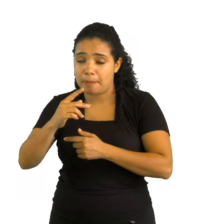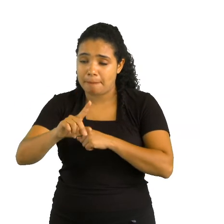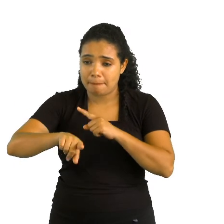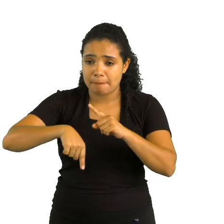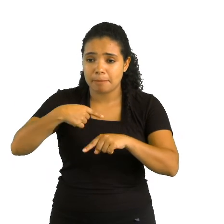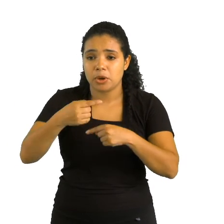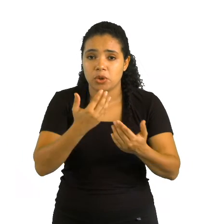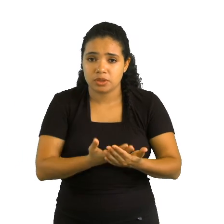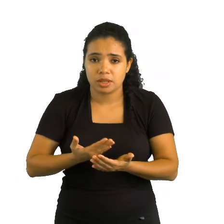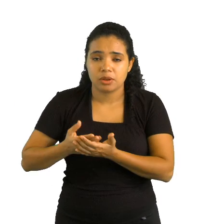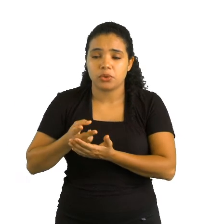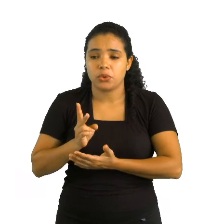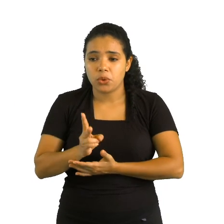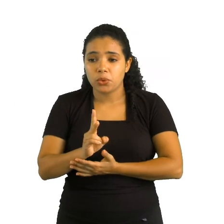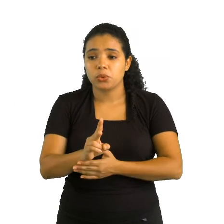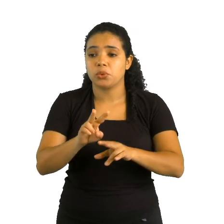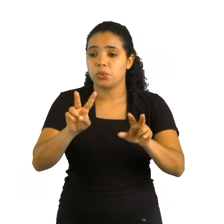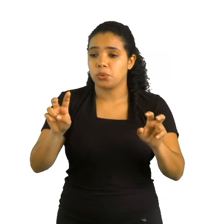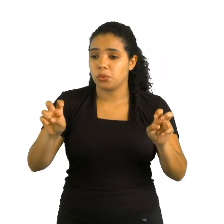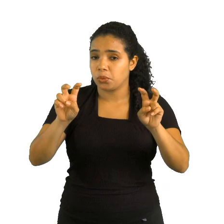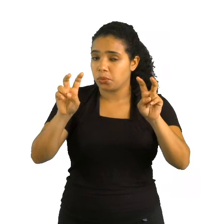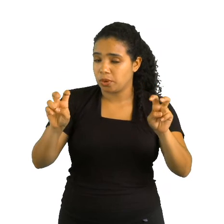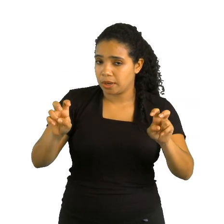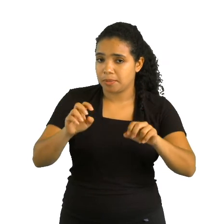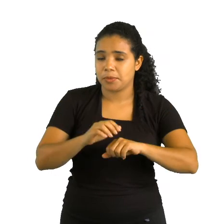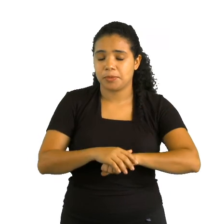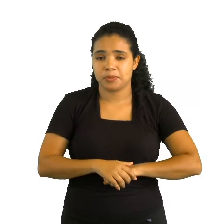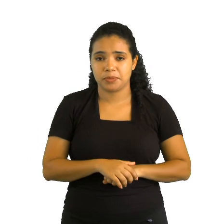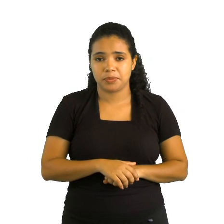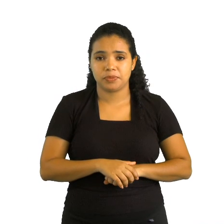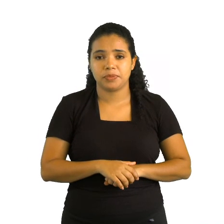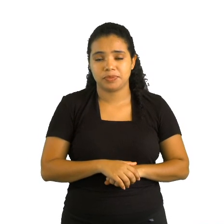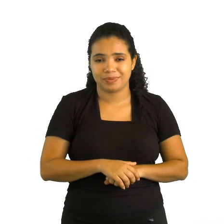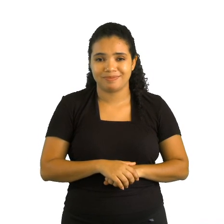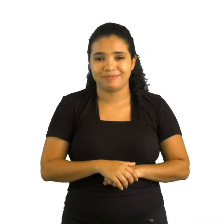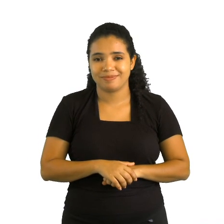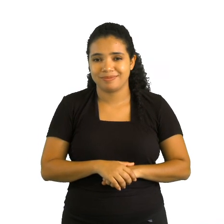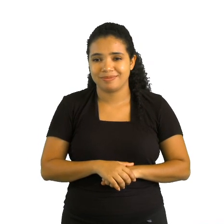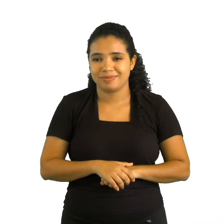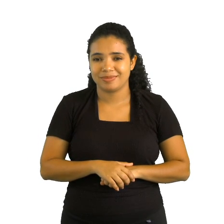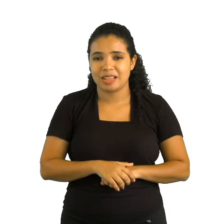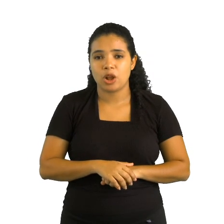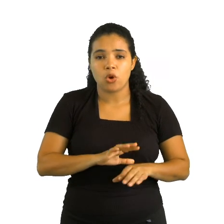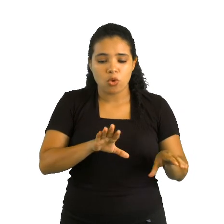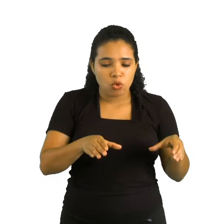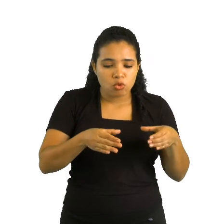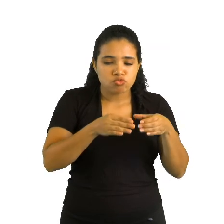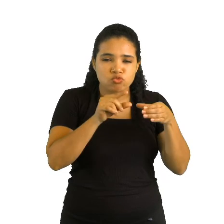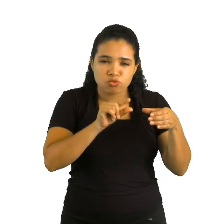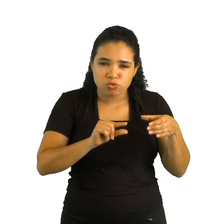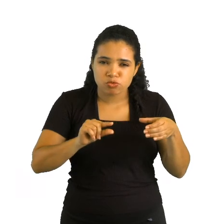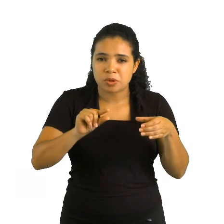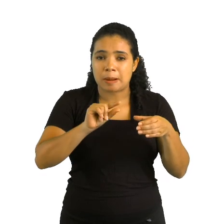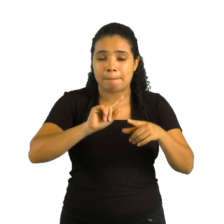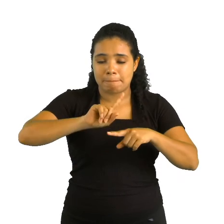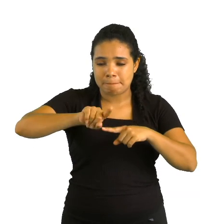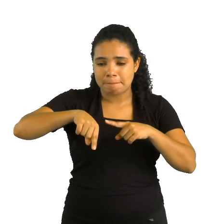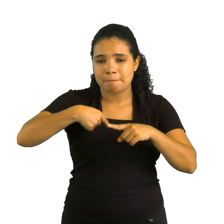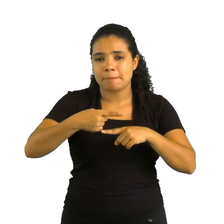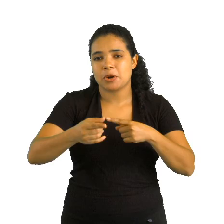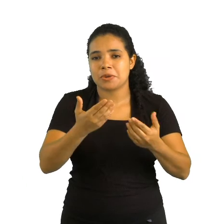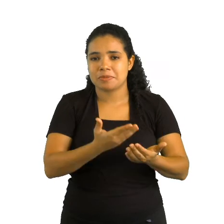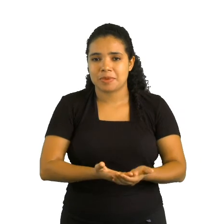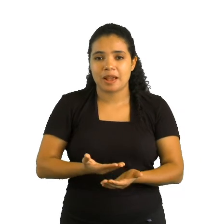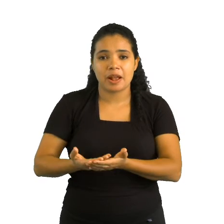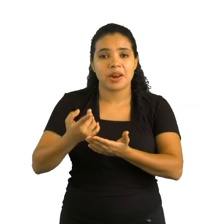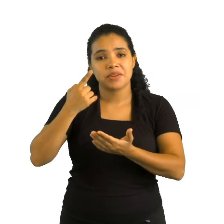dar continuidade, tá? Com o nosso tema aí, o micro-organismo, tá bom? Na próxima aula, nós vamos